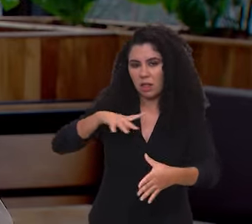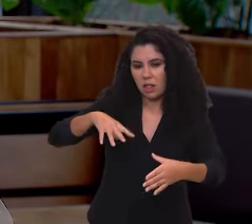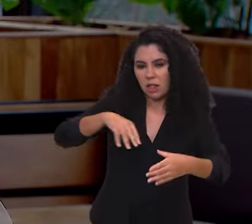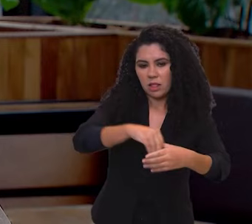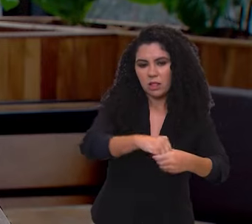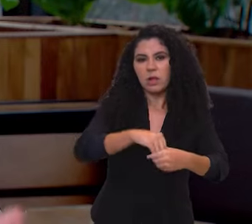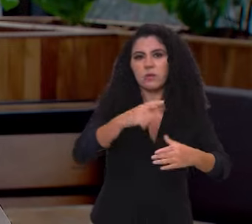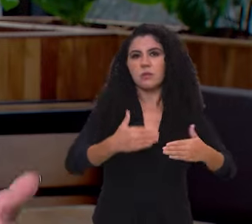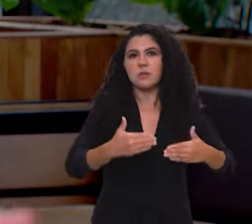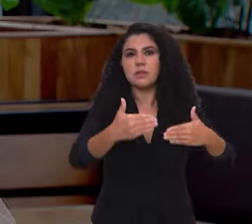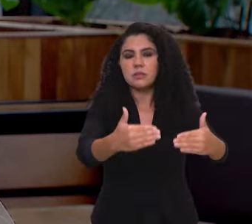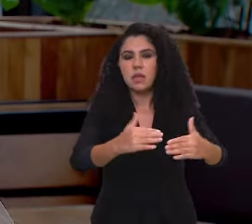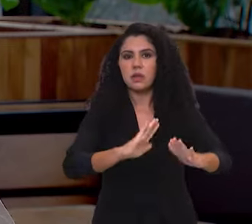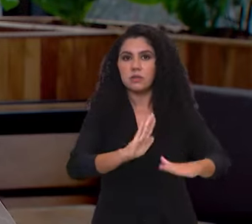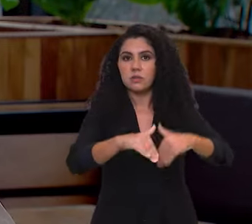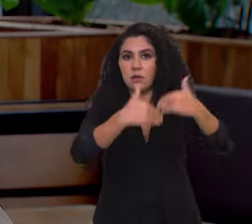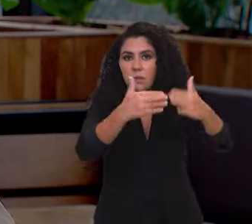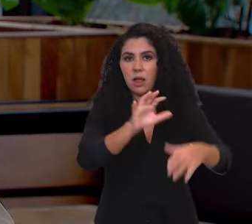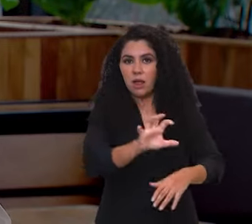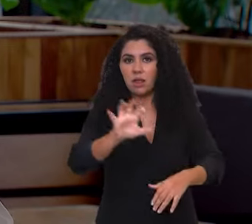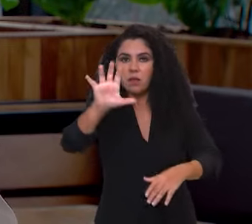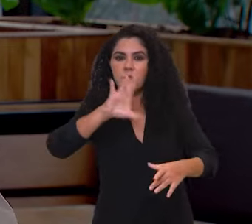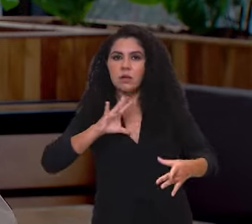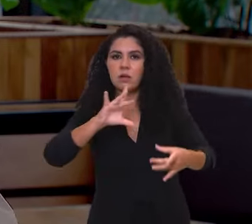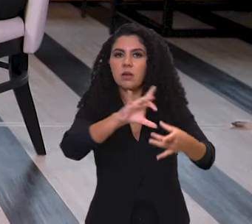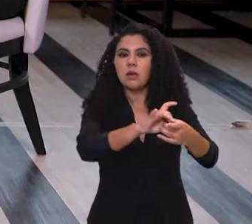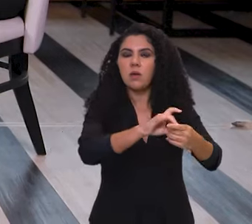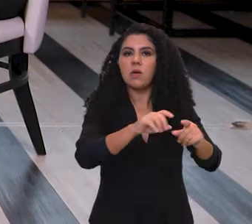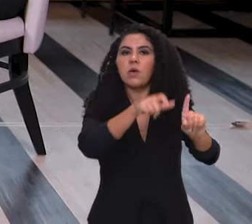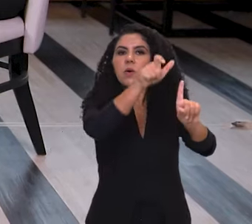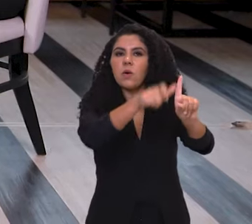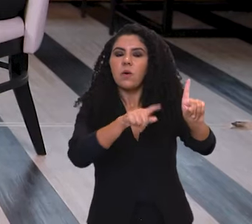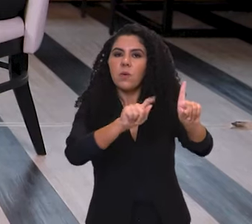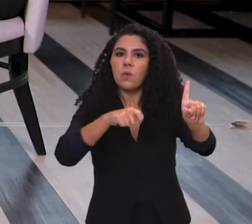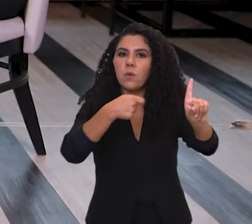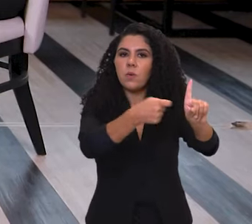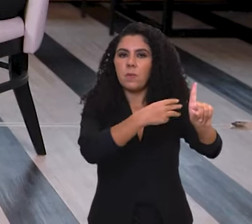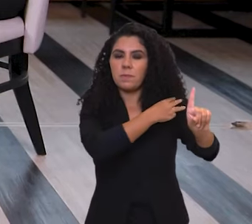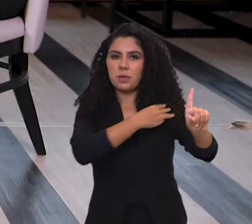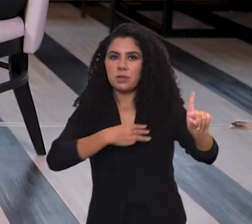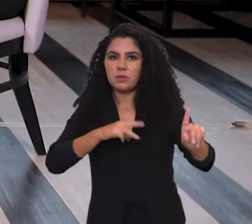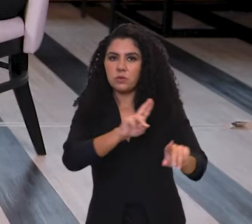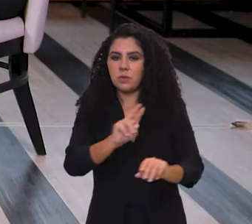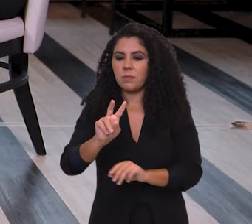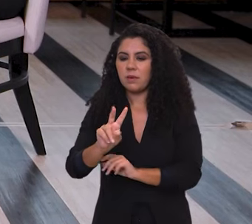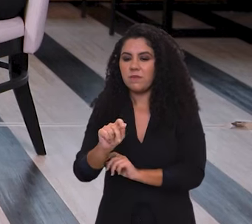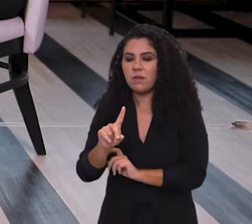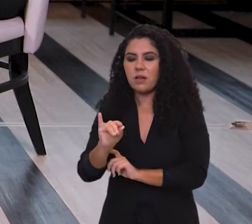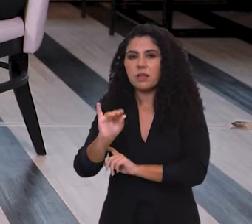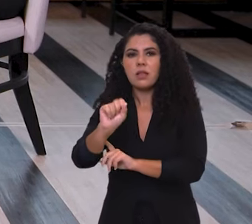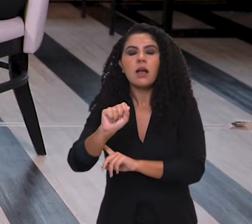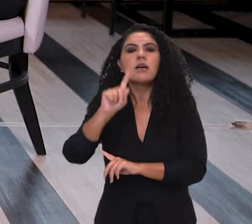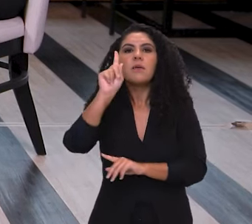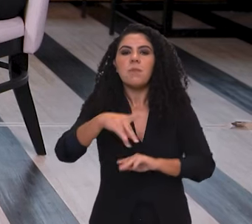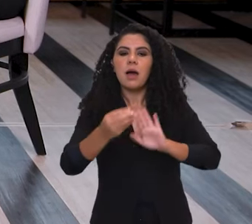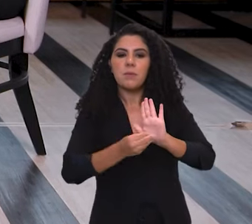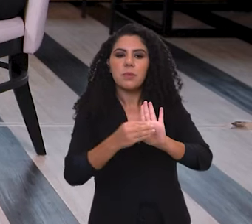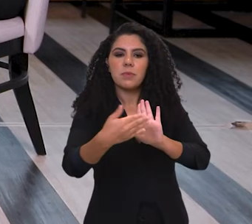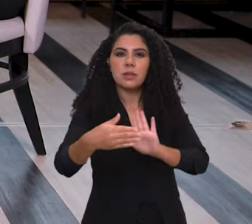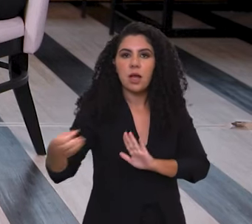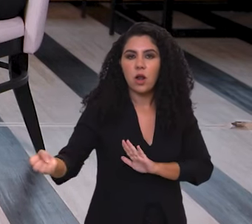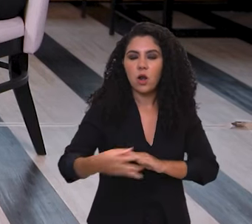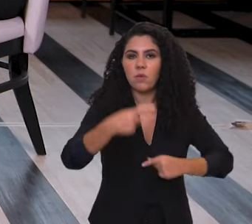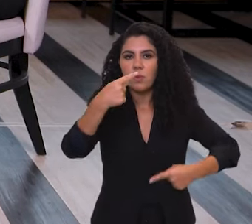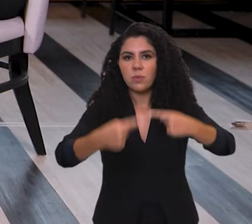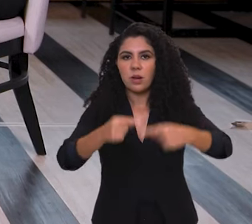Desenvolvimento Regional, né, com o comando do ministro Valdez Góes. E foi criada para implementar a nova